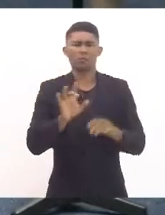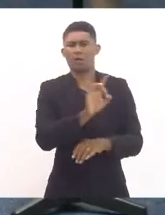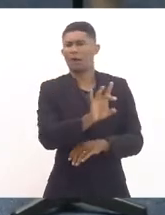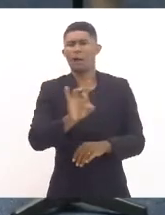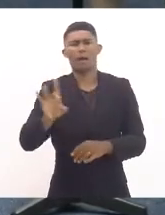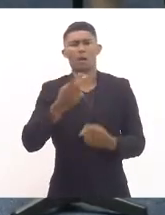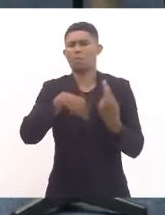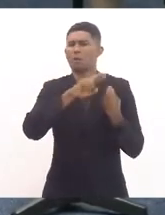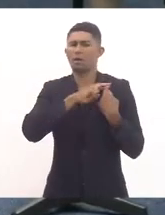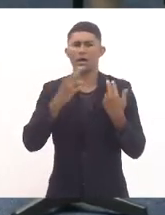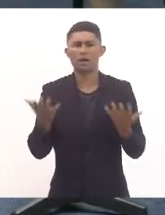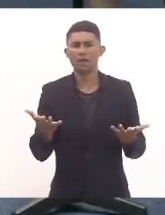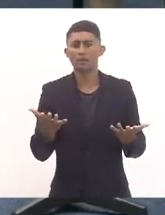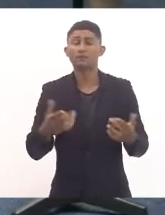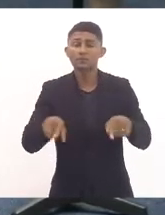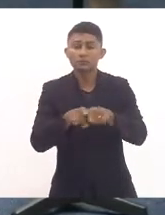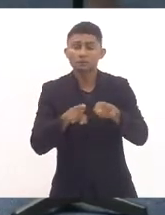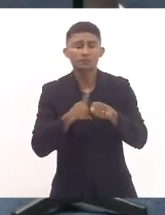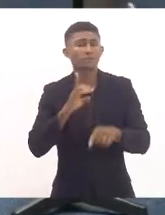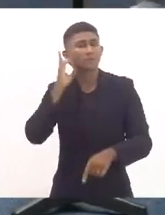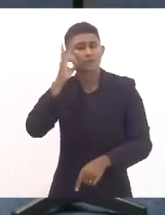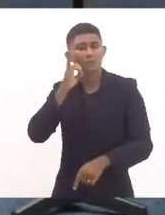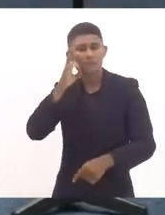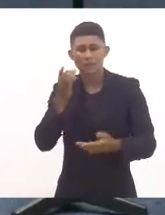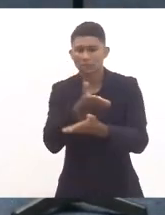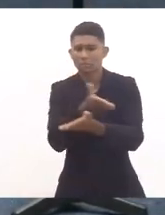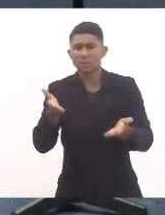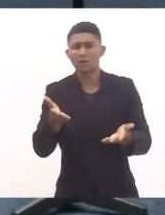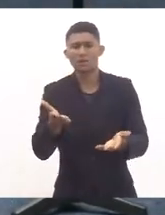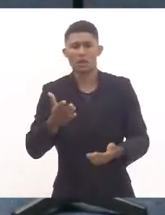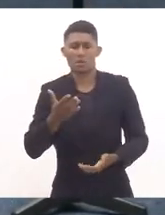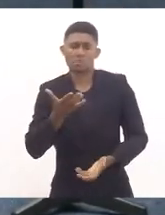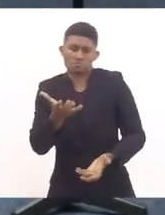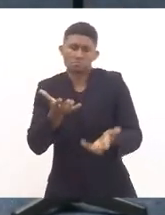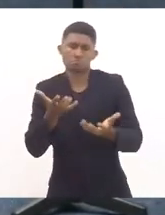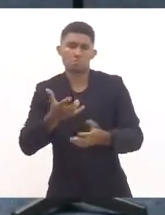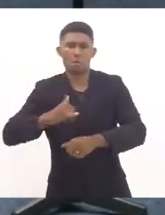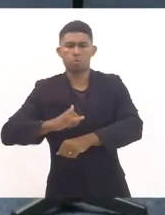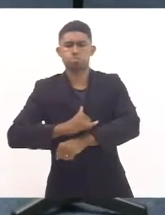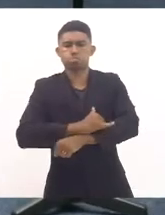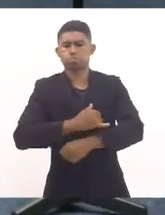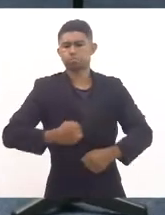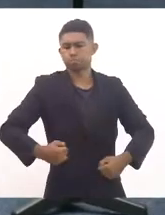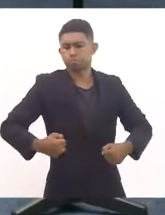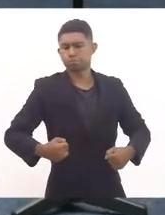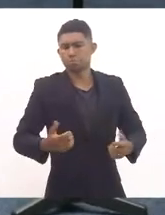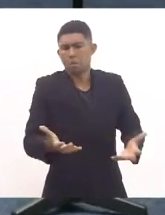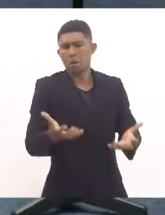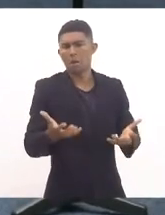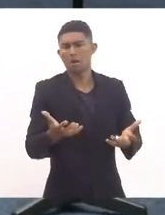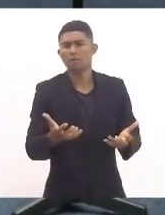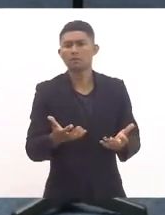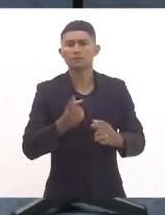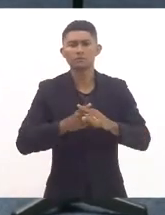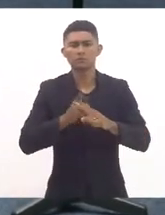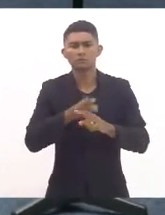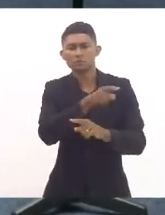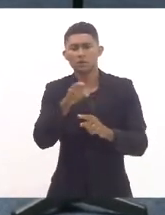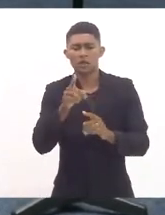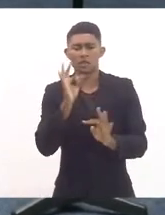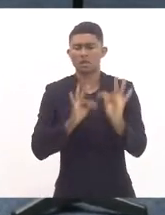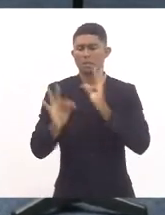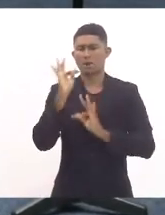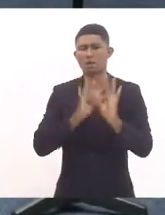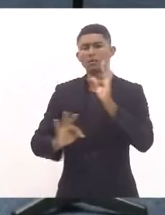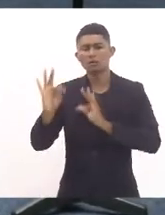tem deputados e deputadas que preferem ser obesos ou não, seja por uma condição de saúde, porque não busca tratamento, ou então porque